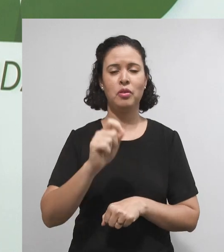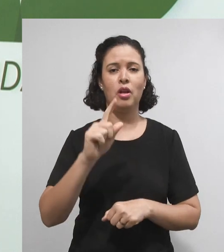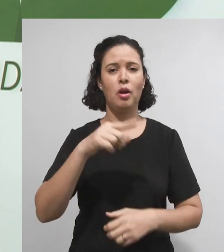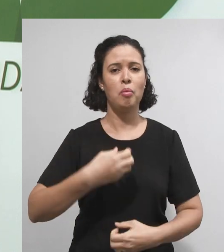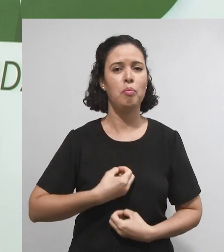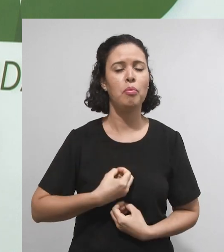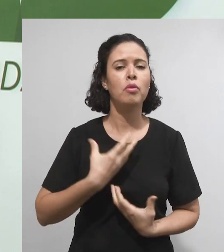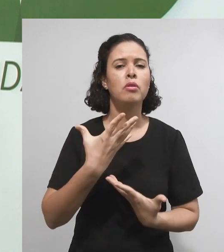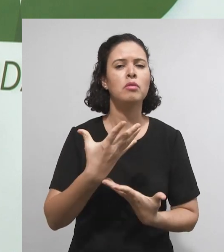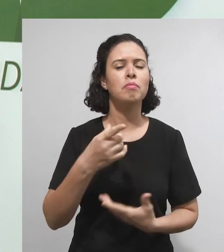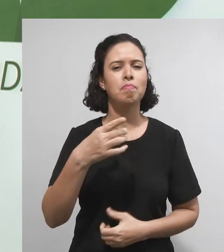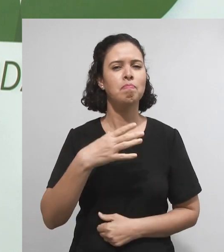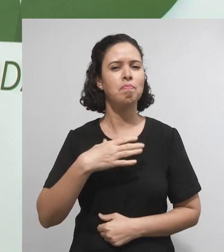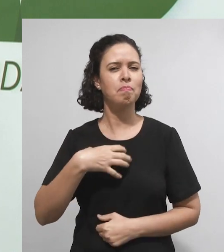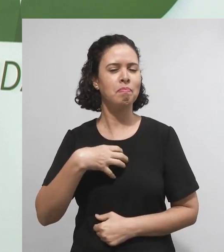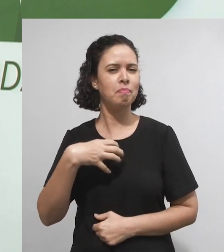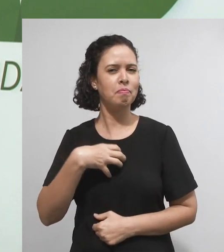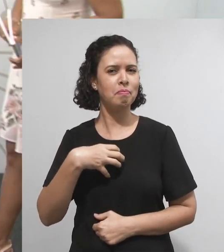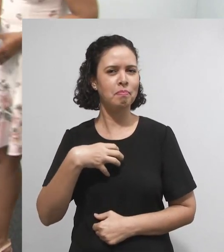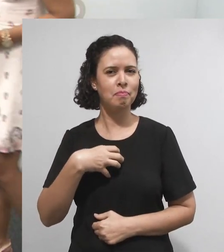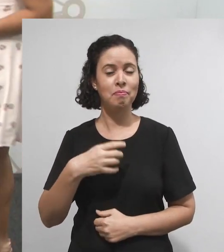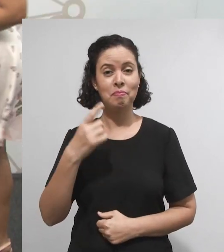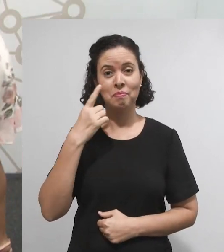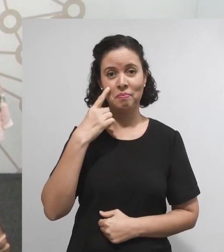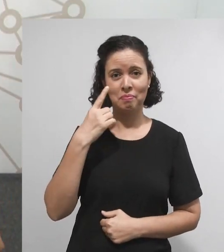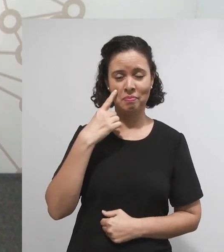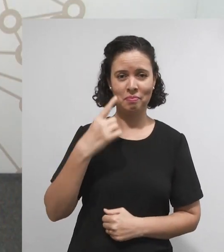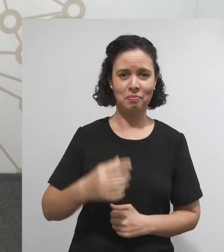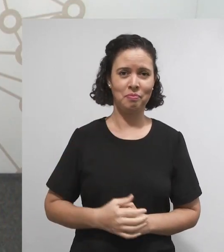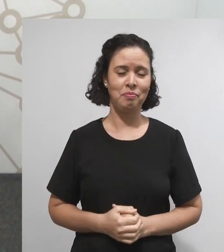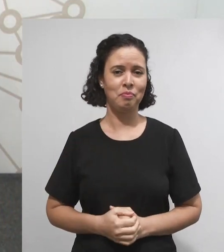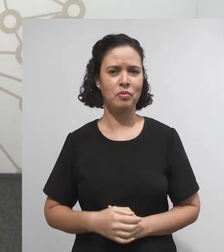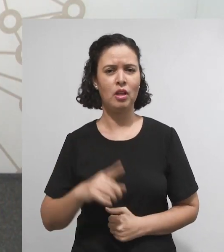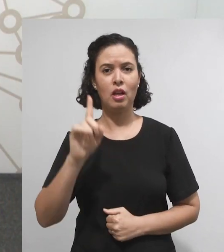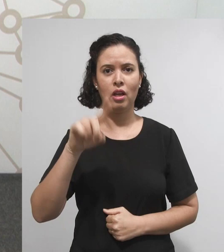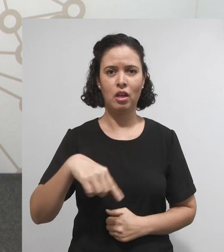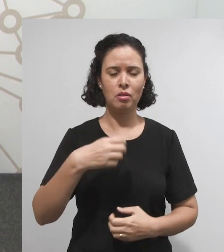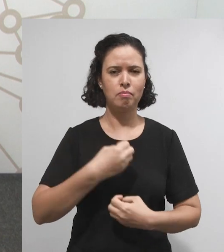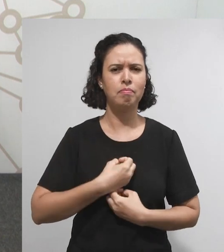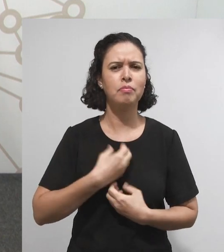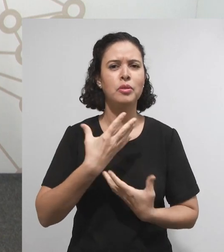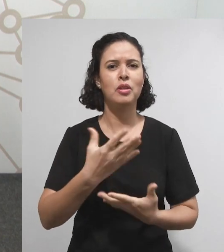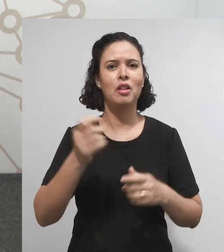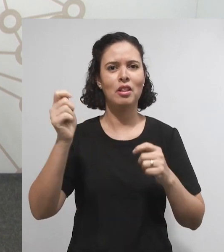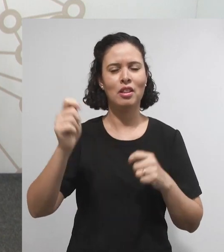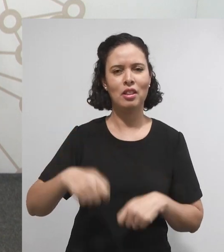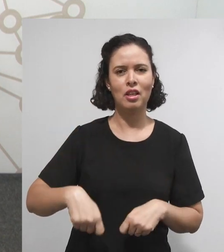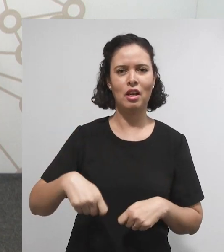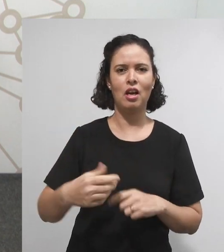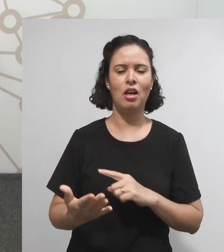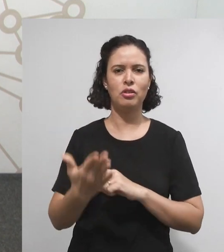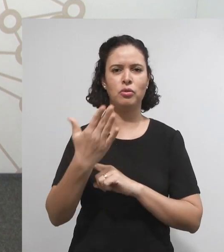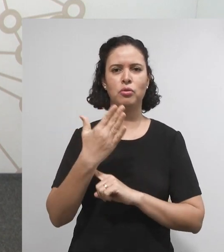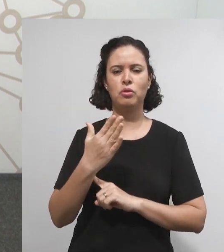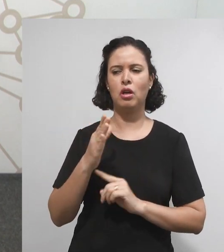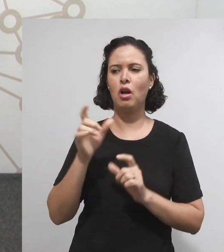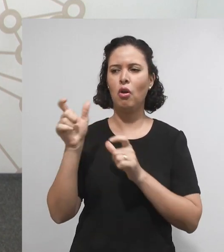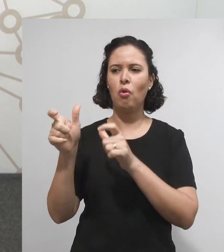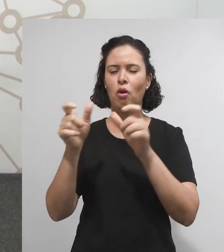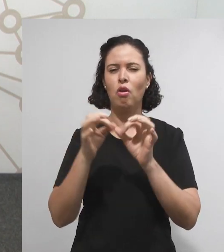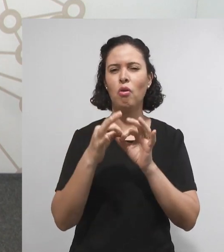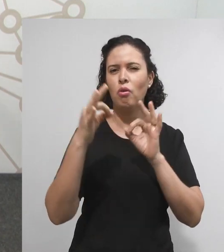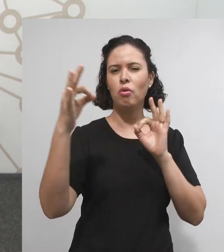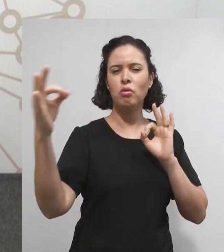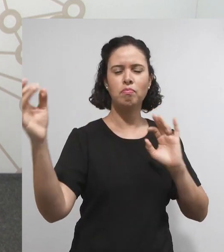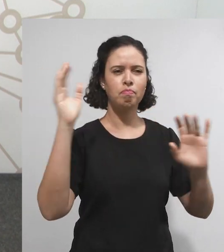um poema para inspirar a alma. A poesia, ela consegue levar a gente em lugares